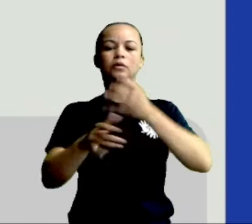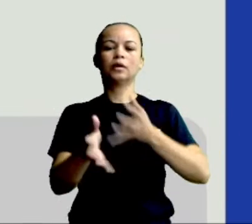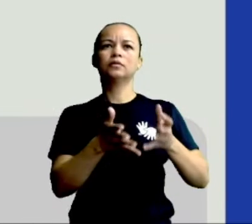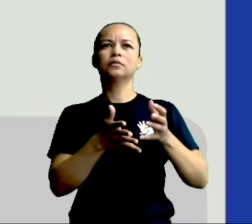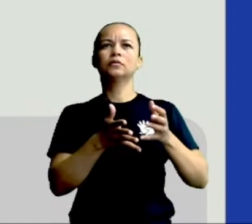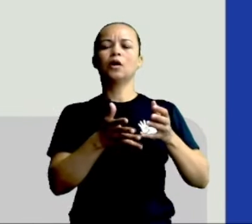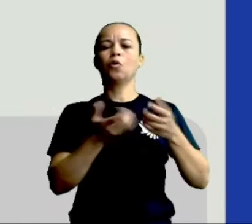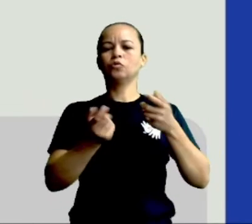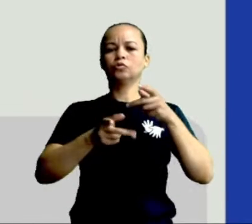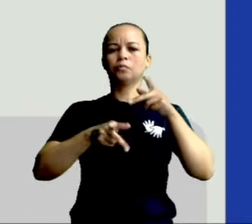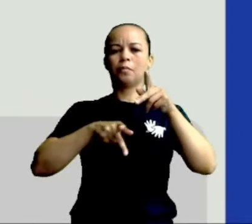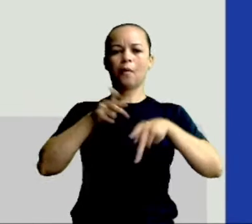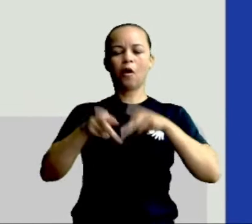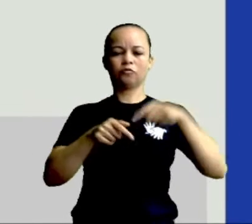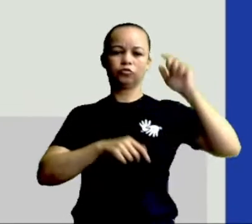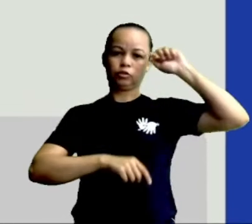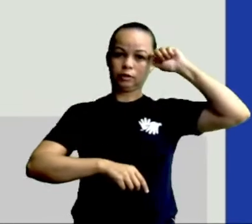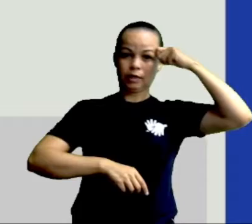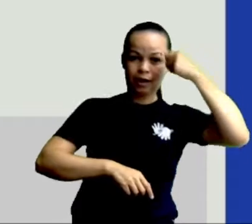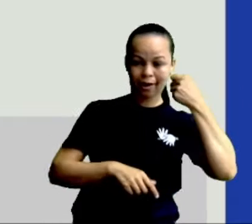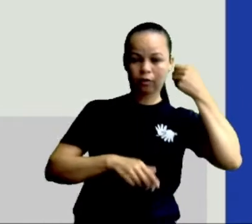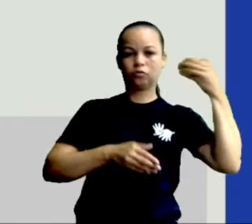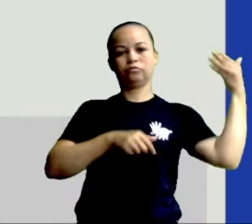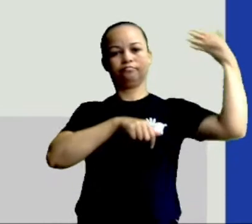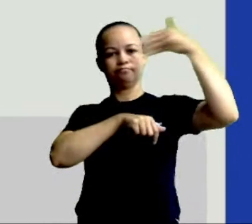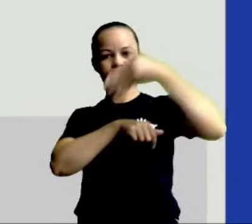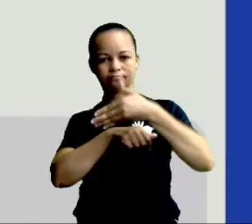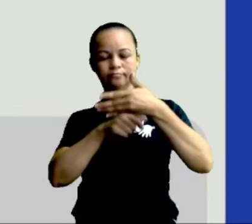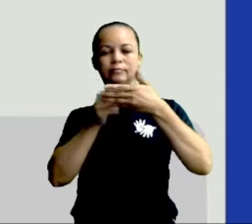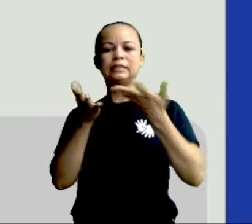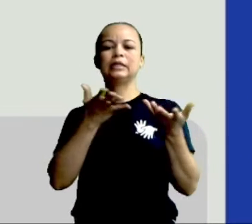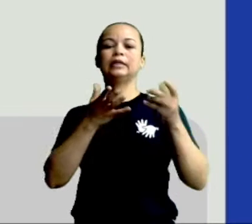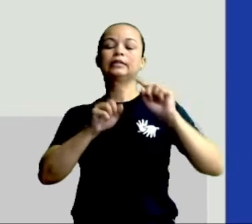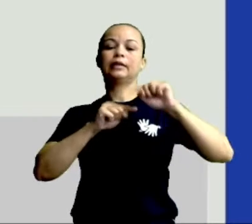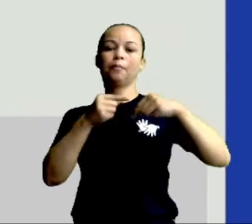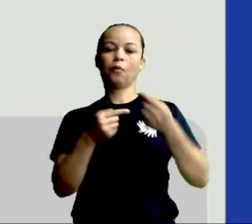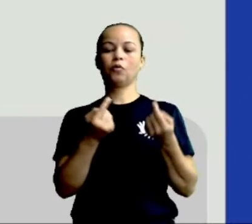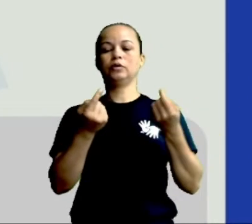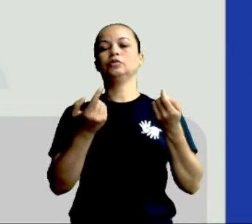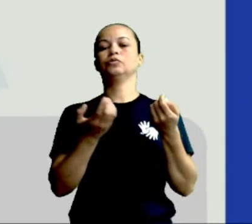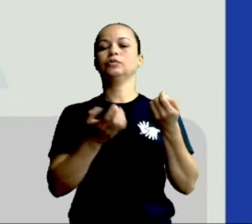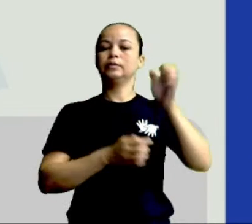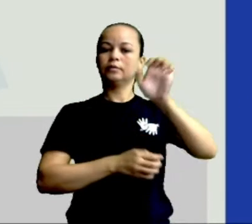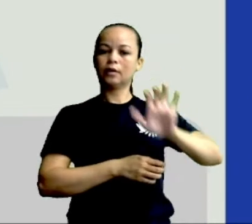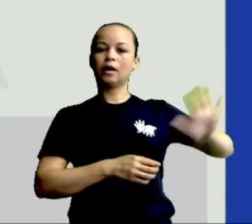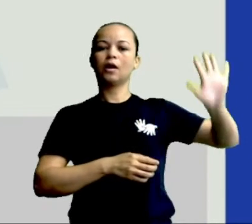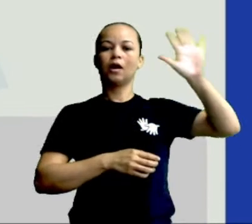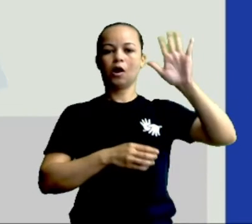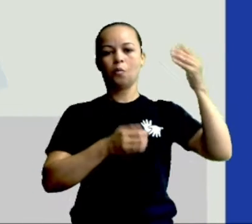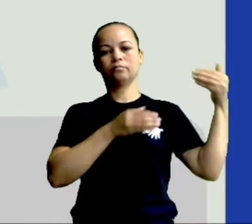negros da África, depois os imigrantes europeus, certo?